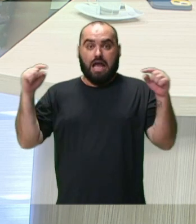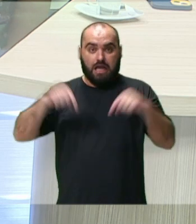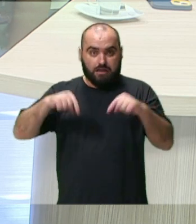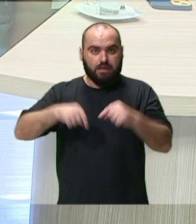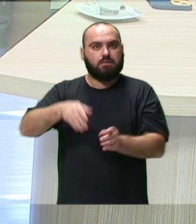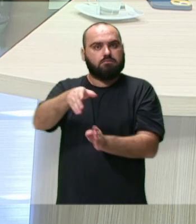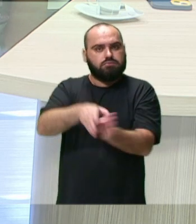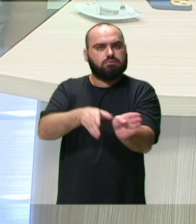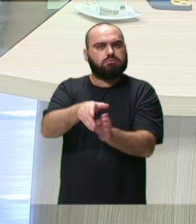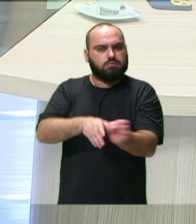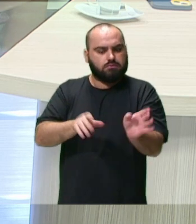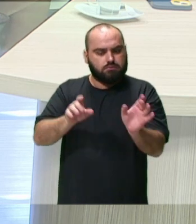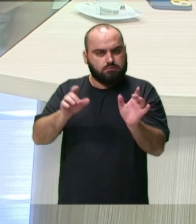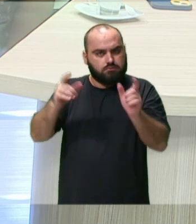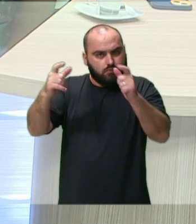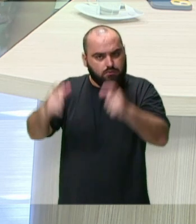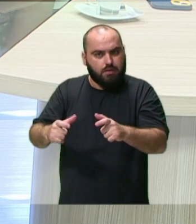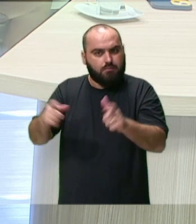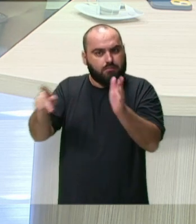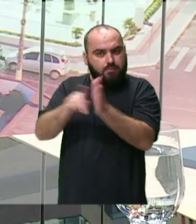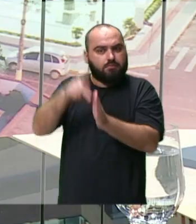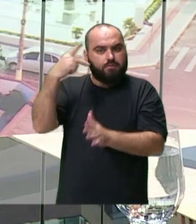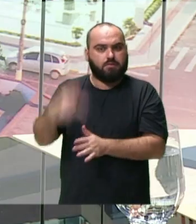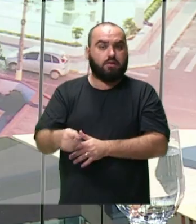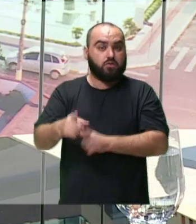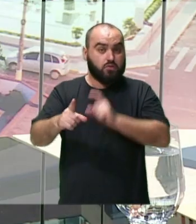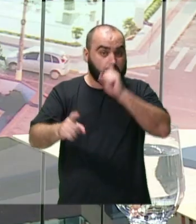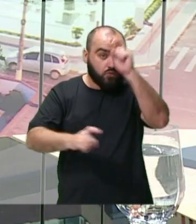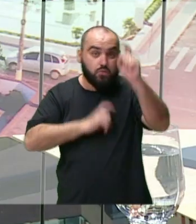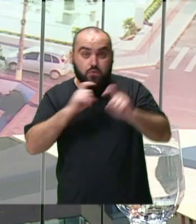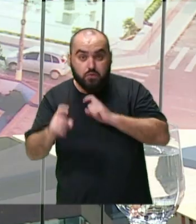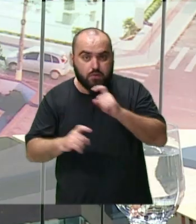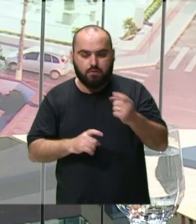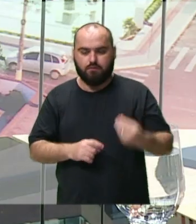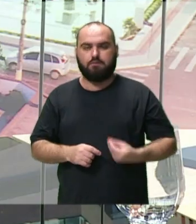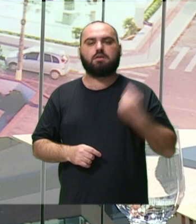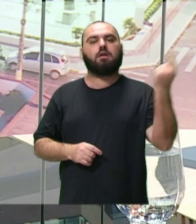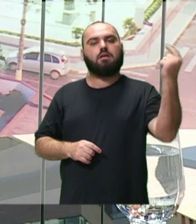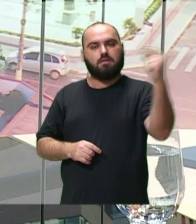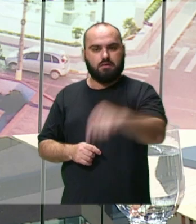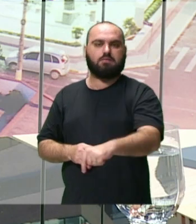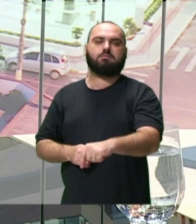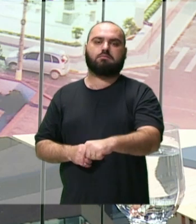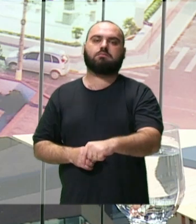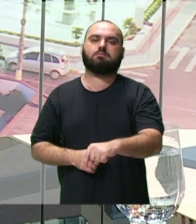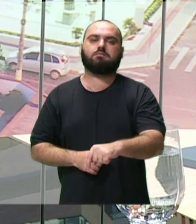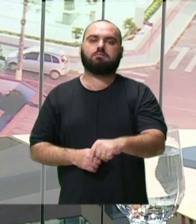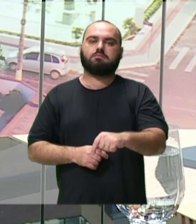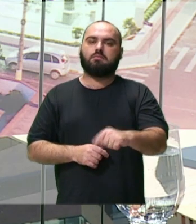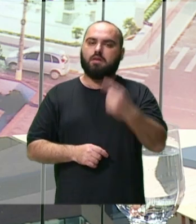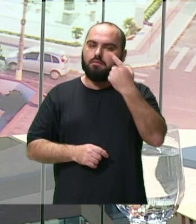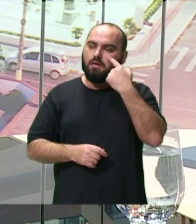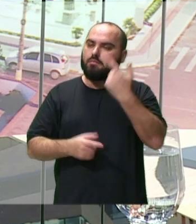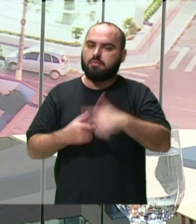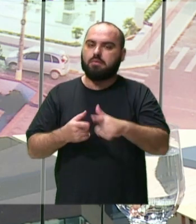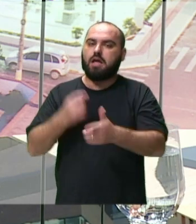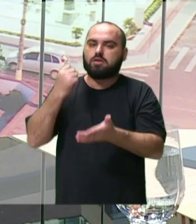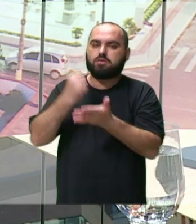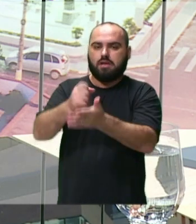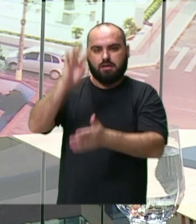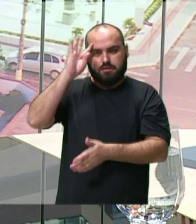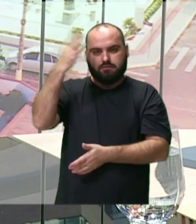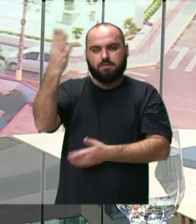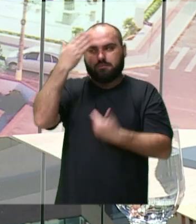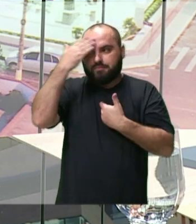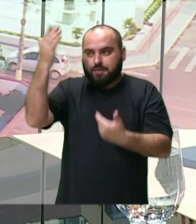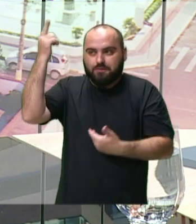orienta, é um espaço para elas. Então, qualquer dúvida pode vir para a Câmara, que a gente quer abraçar esse problema e ajudar a resolver como todos. Te